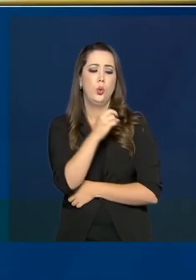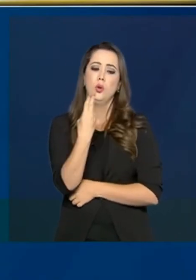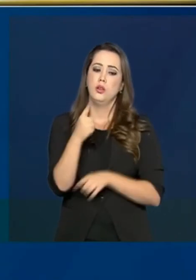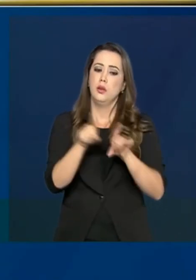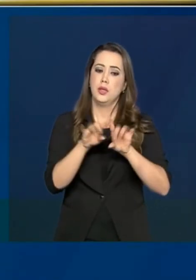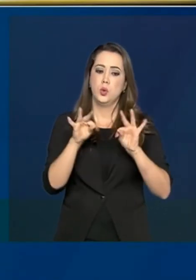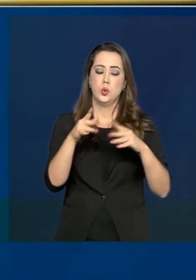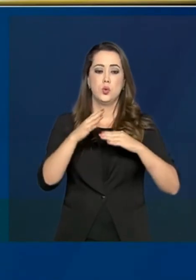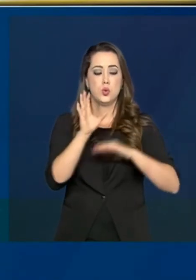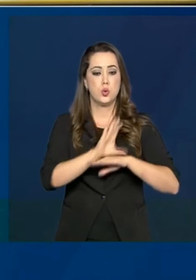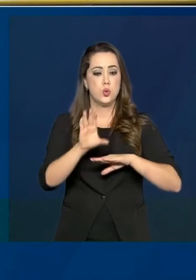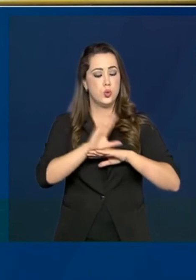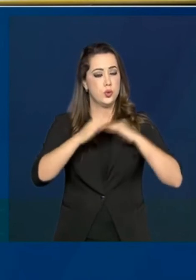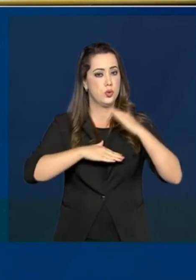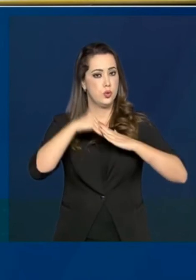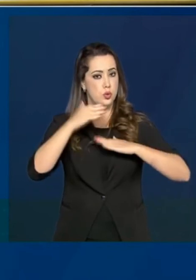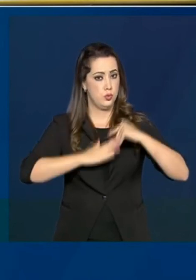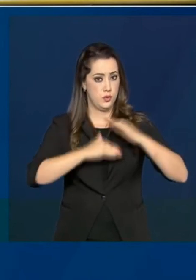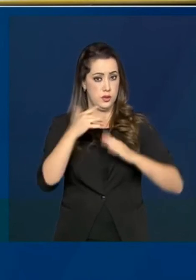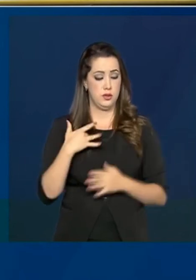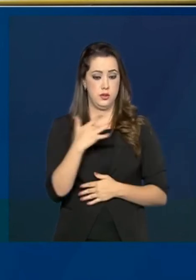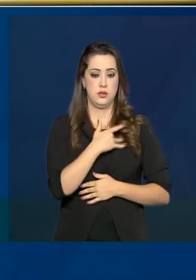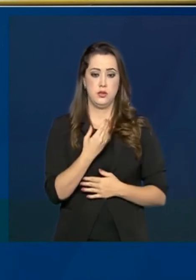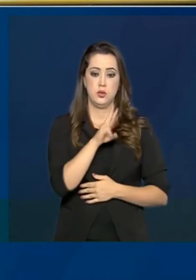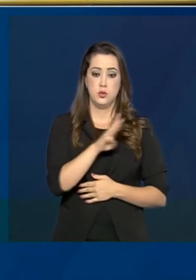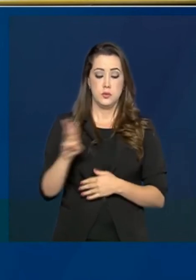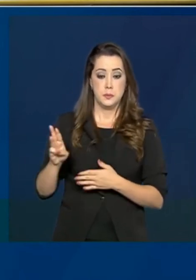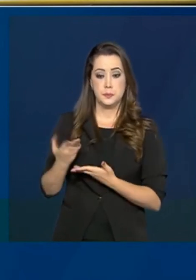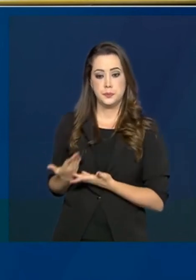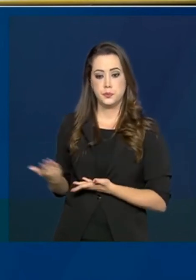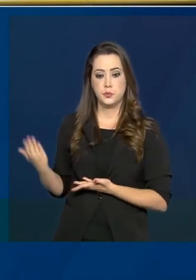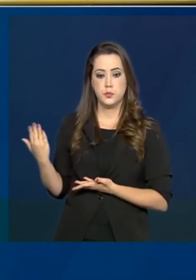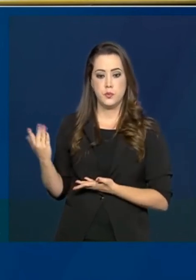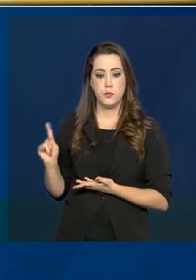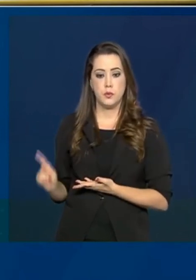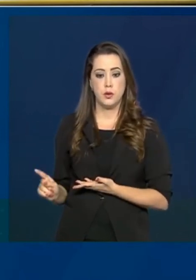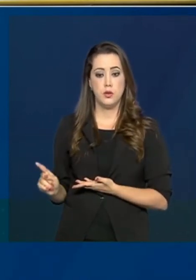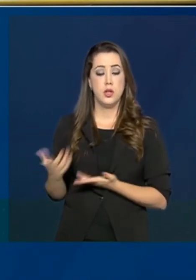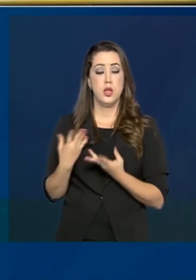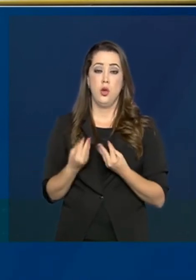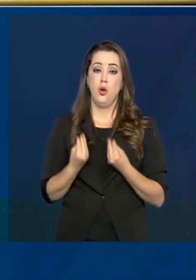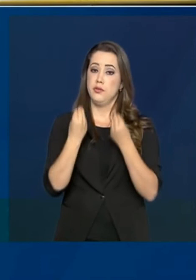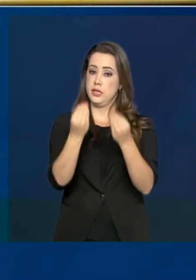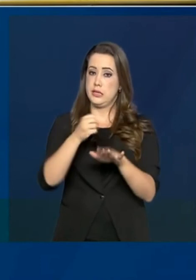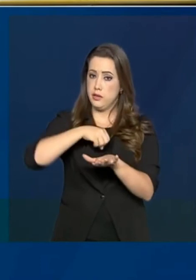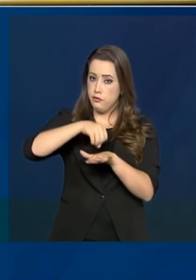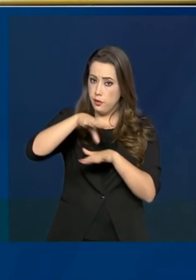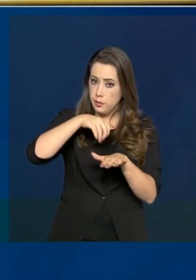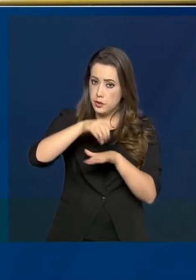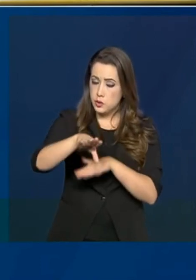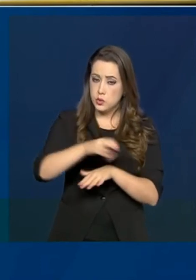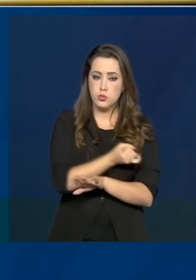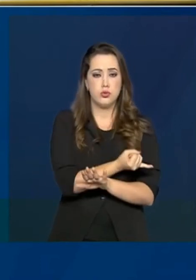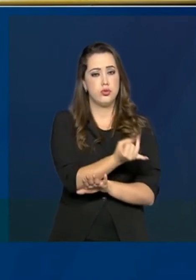área de saúde. Nós queremos, através desse portal, oferecer informações baseadas em evidências dos